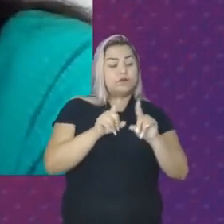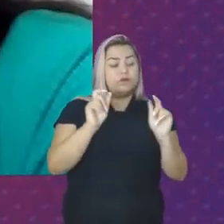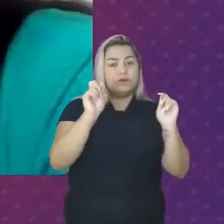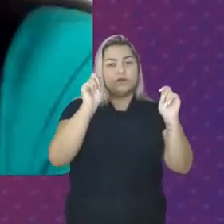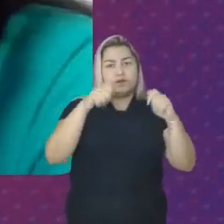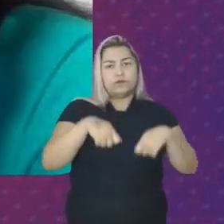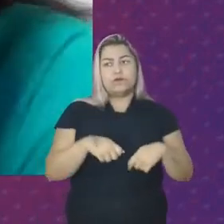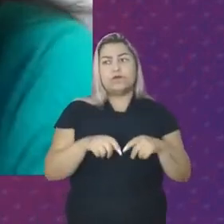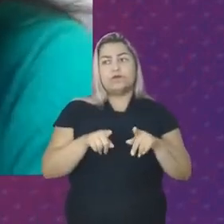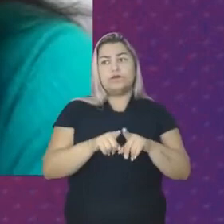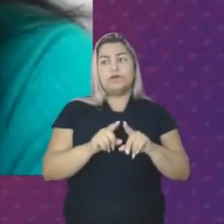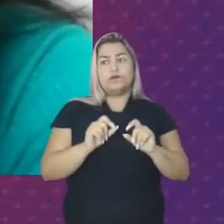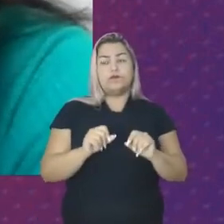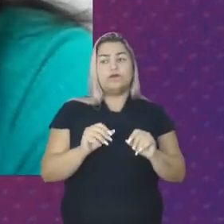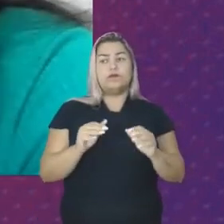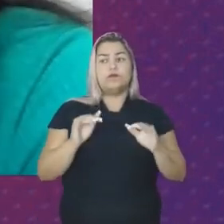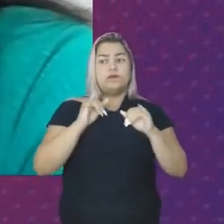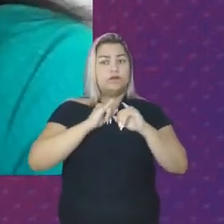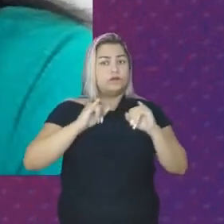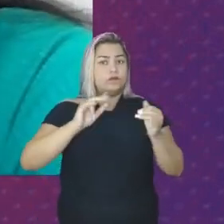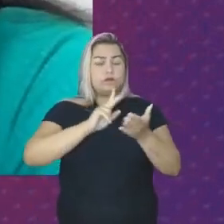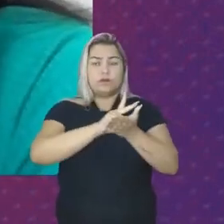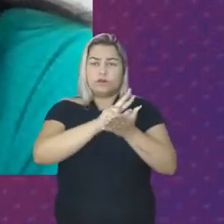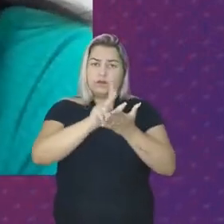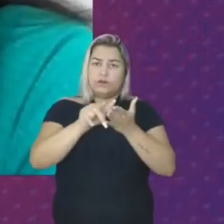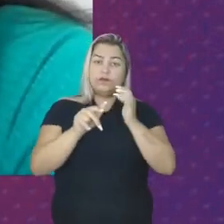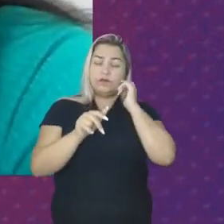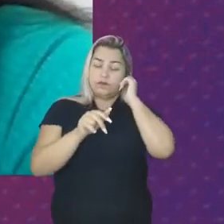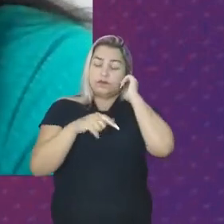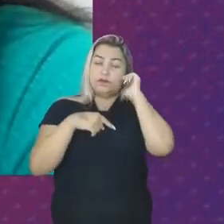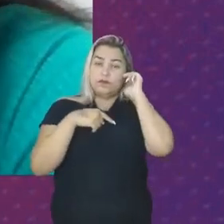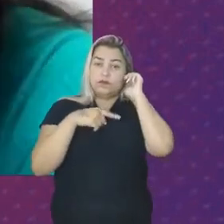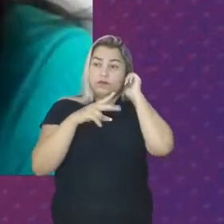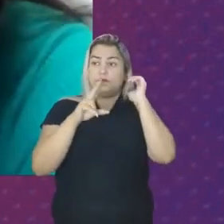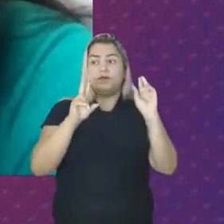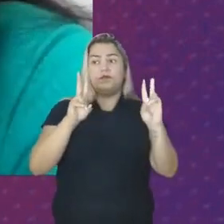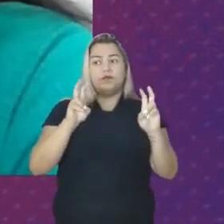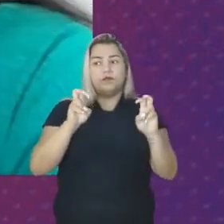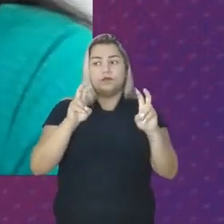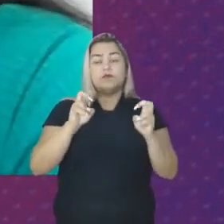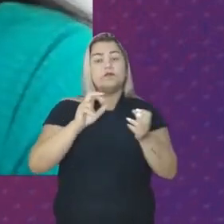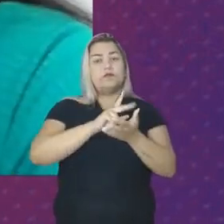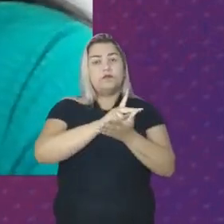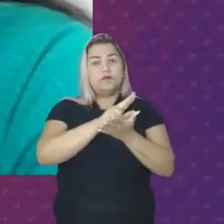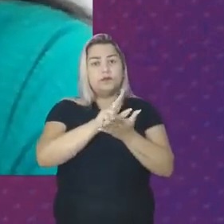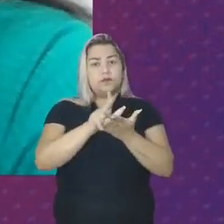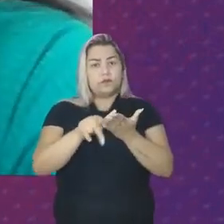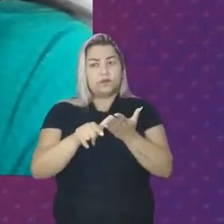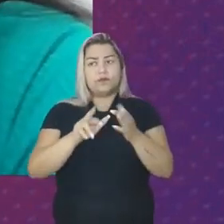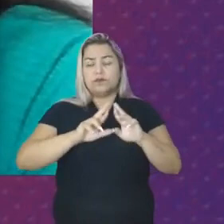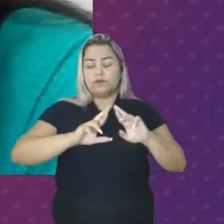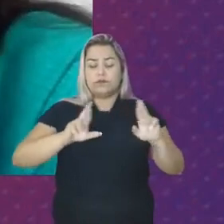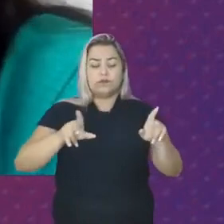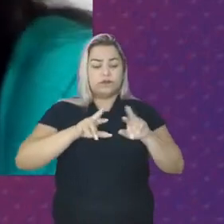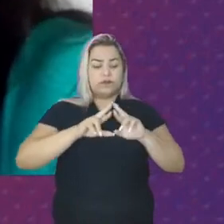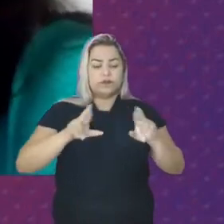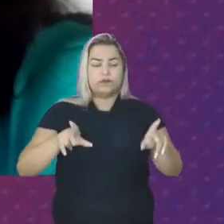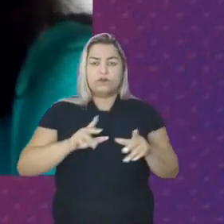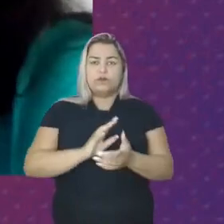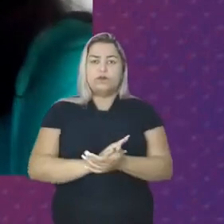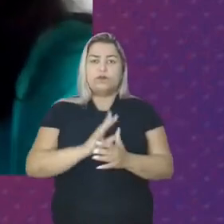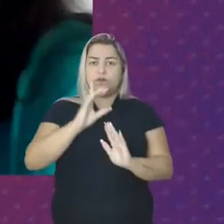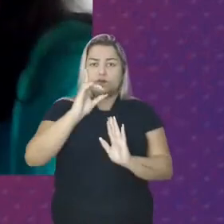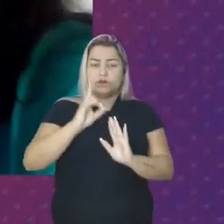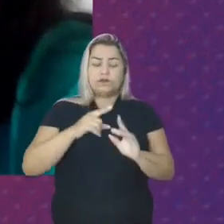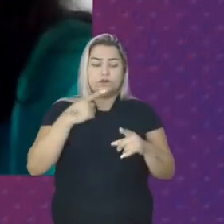precisam lidar com múltiplas informações relativas a temáticas diversas e diferentes violações de direitos. Por